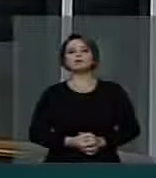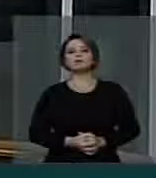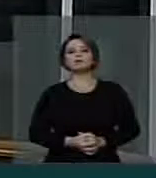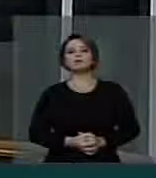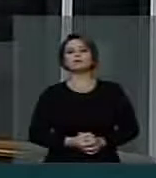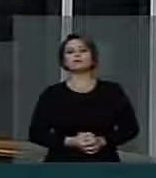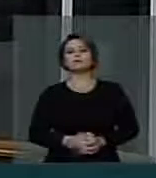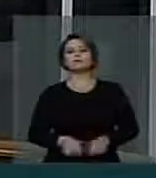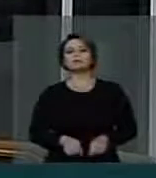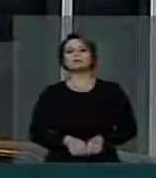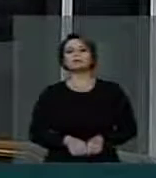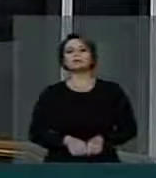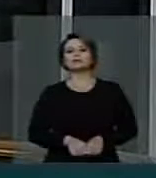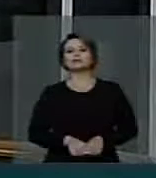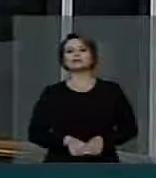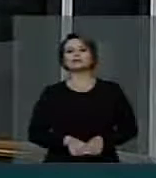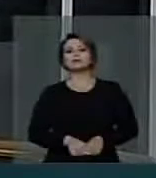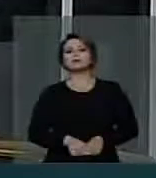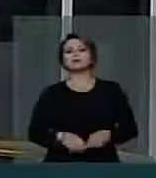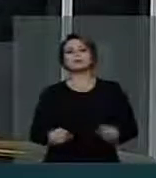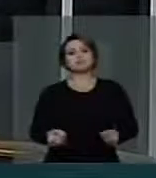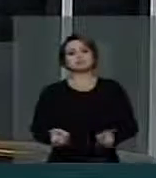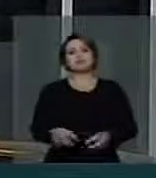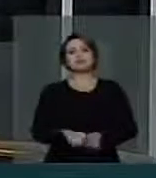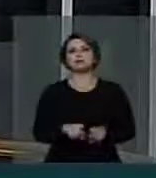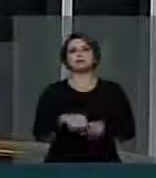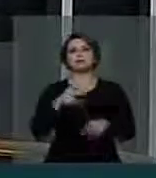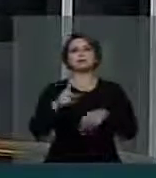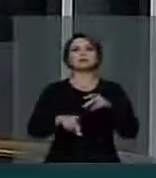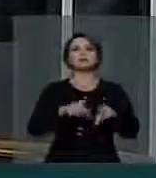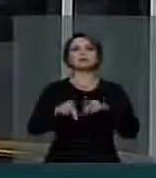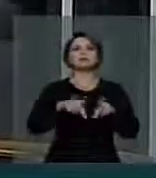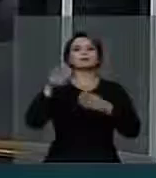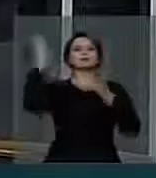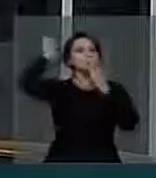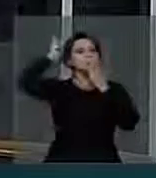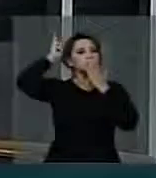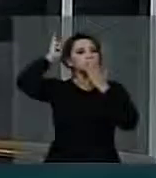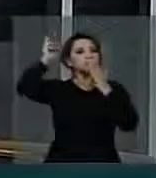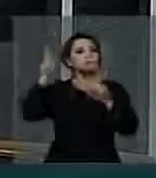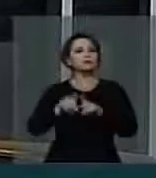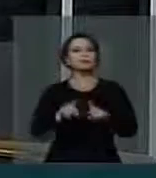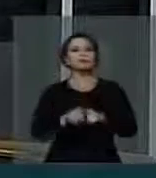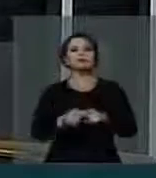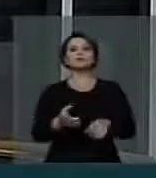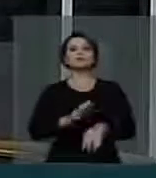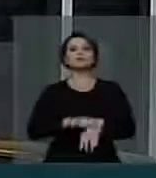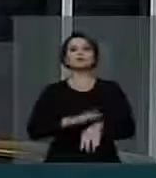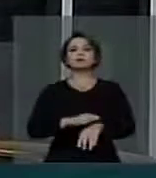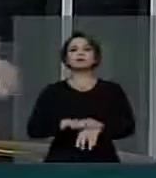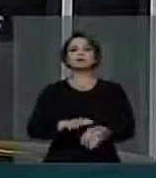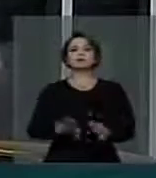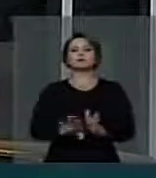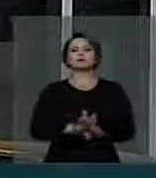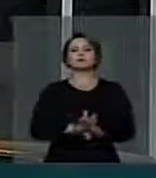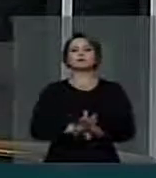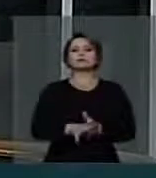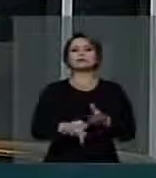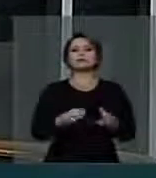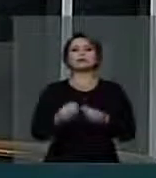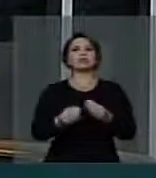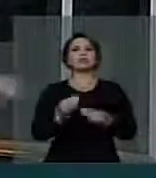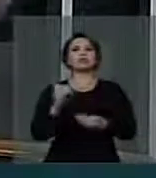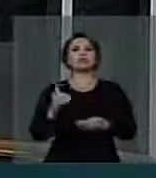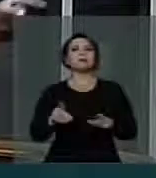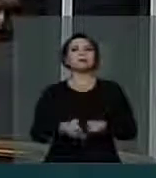continuar assassinando os seus indígenas. Esse país, quando Cabral chegou aqui há 5 séculos